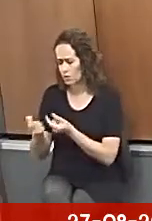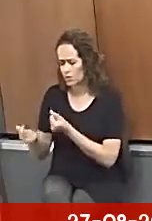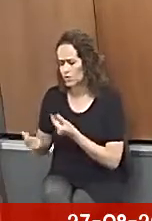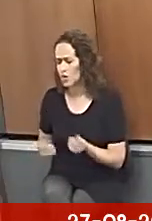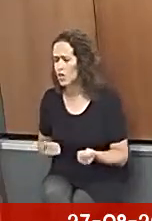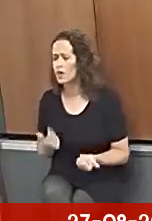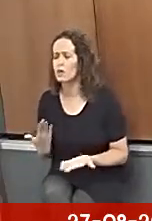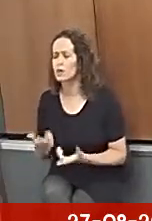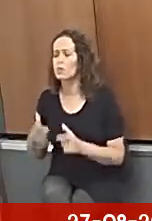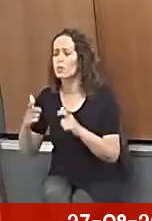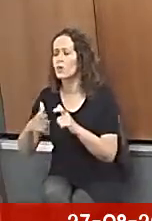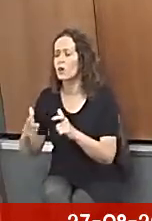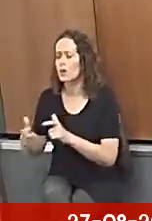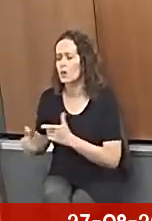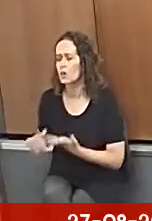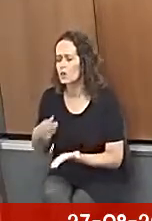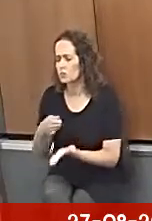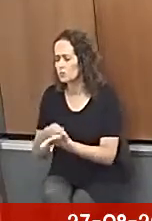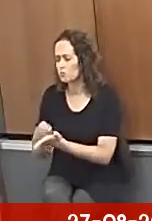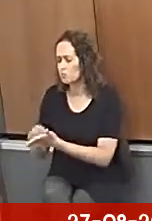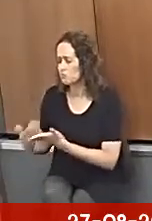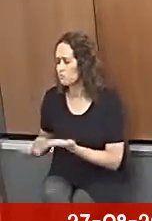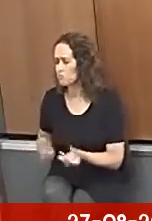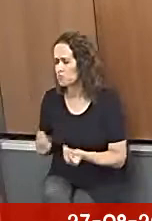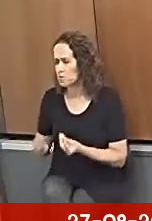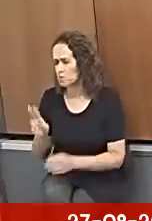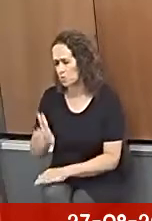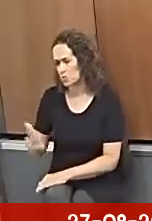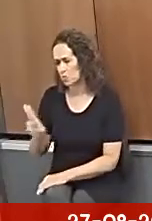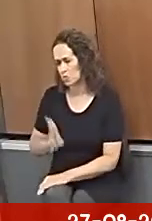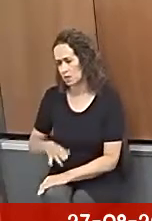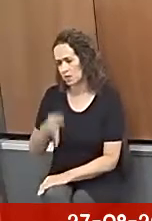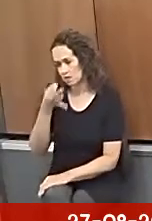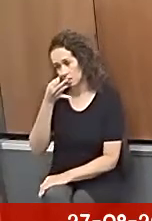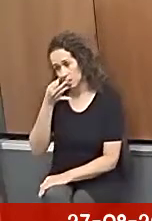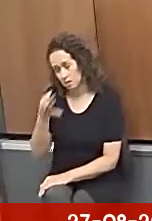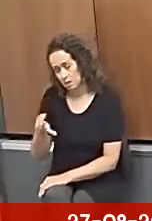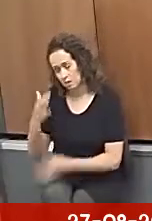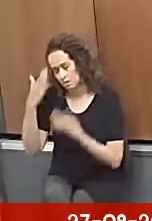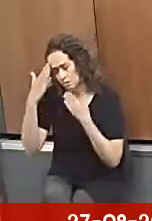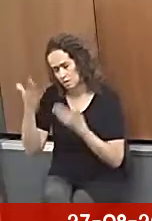no mineirão agradeço a atenção de todos tá bom